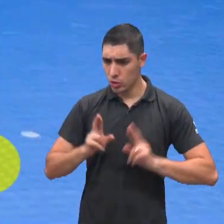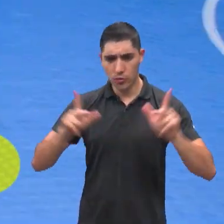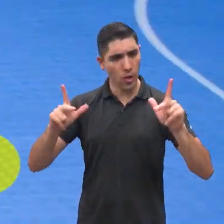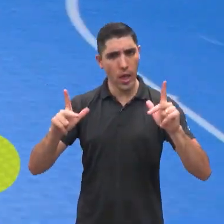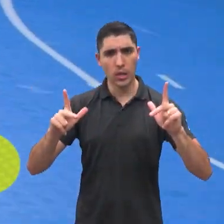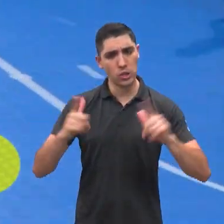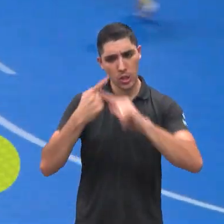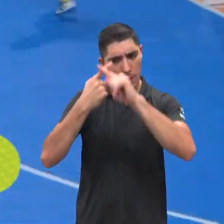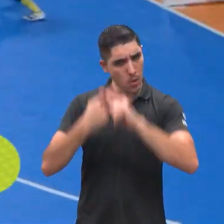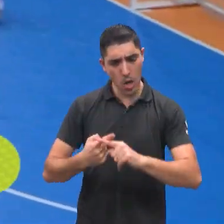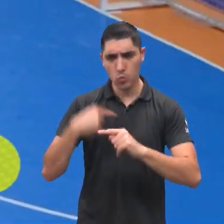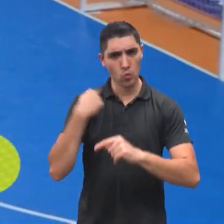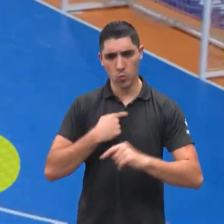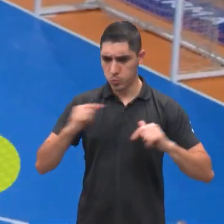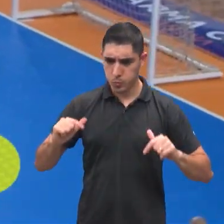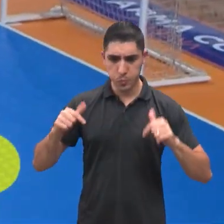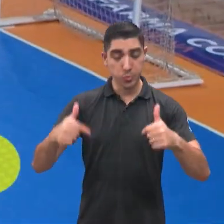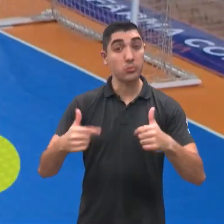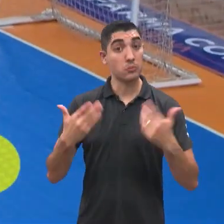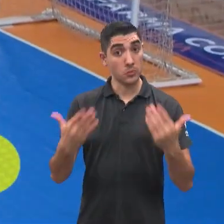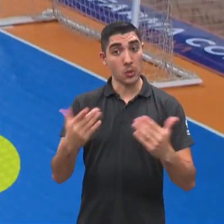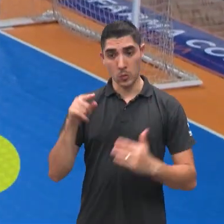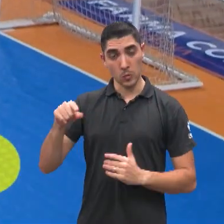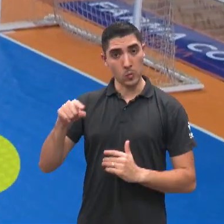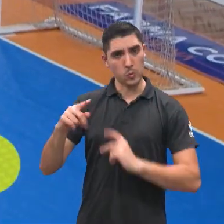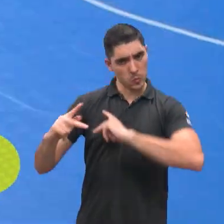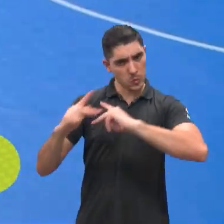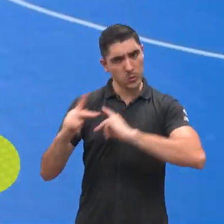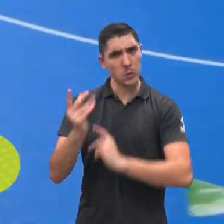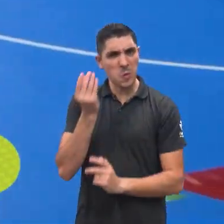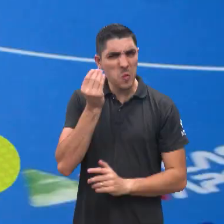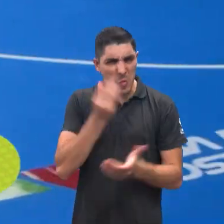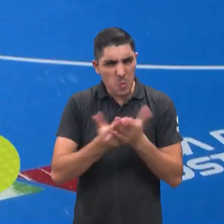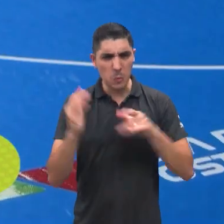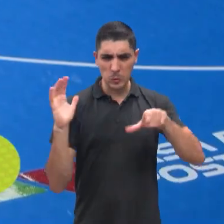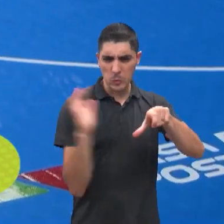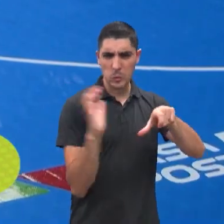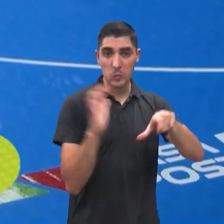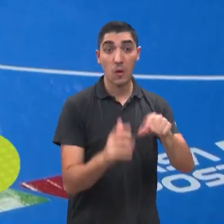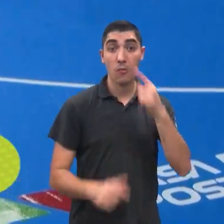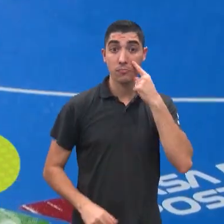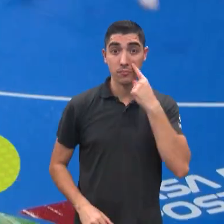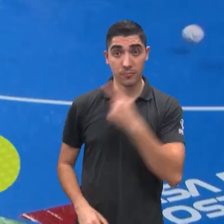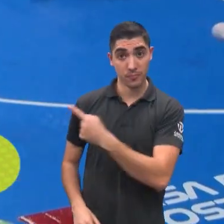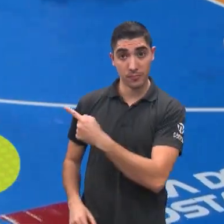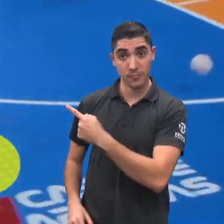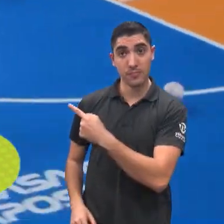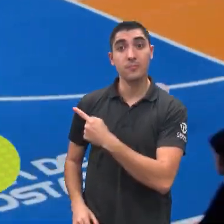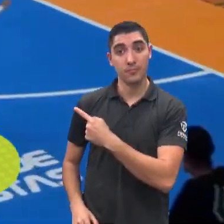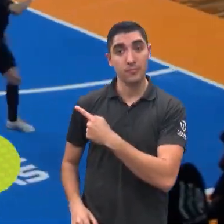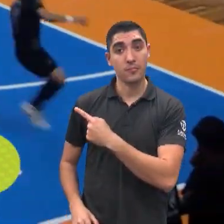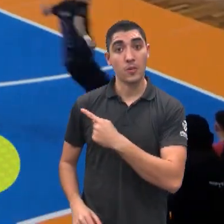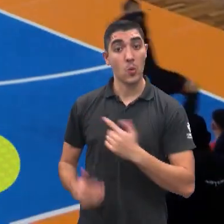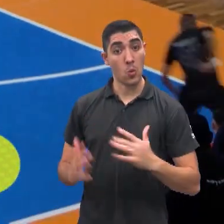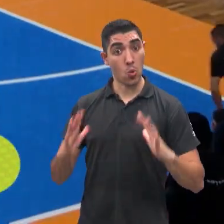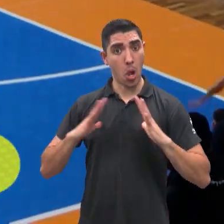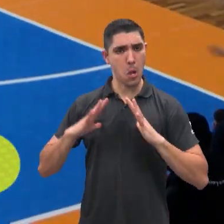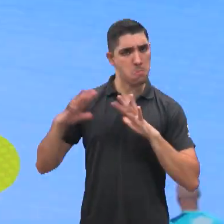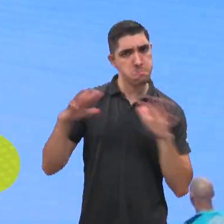E para fazer diferente, os joseenses começaram em cima. Nesse chute do Danilo, o goleiro Kevin